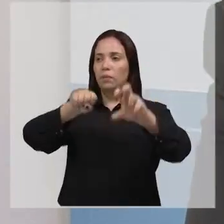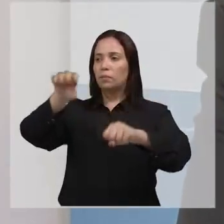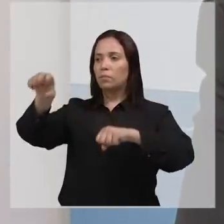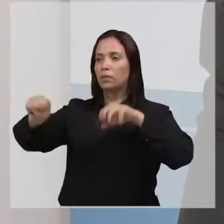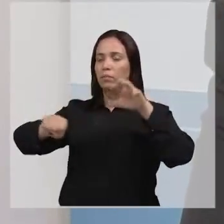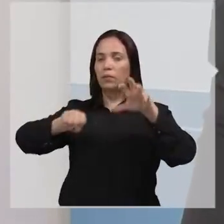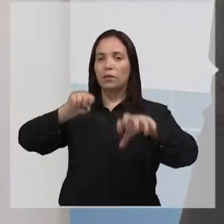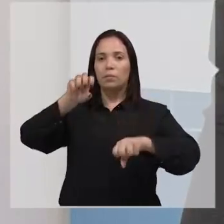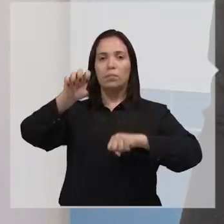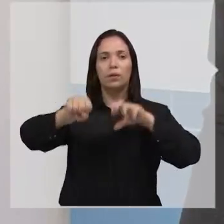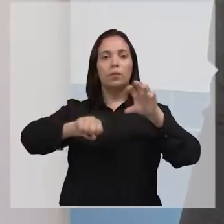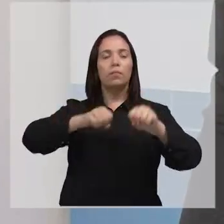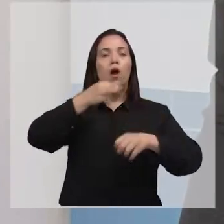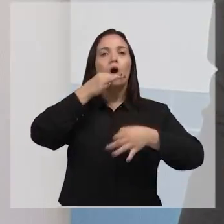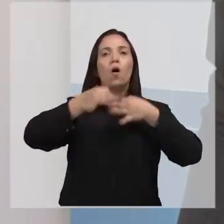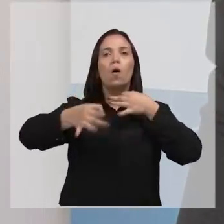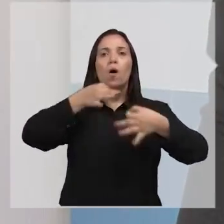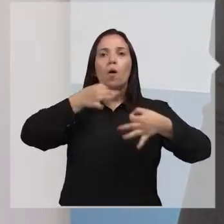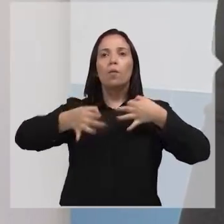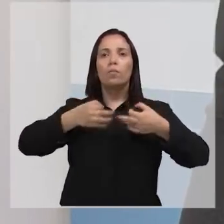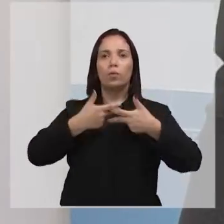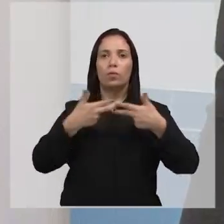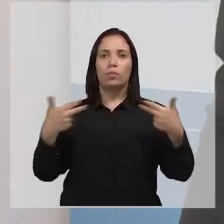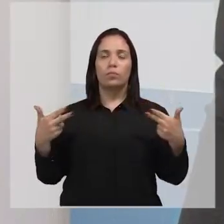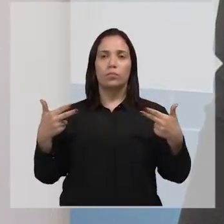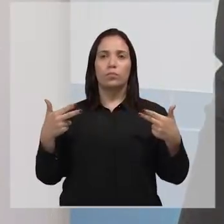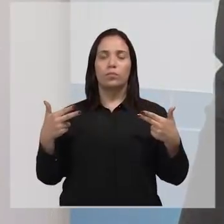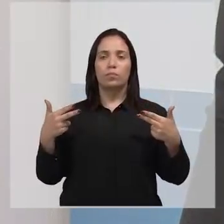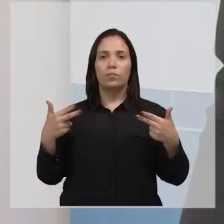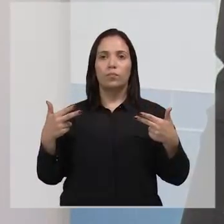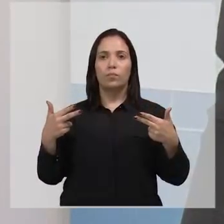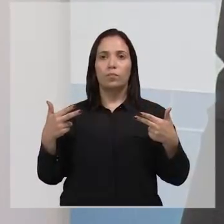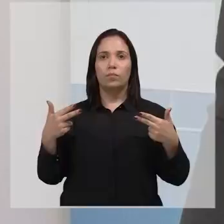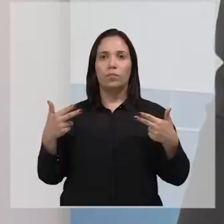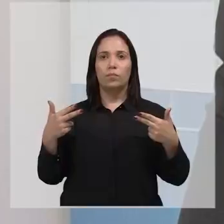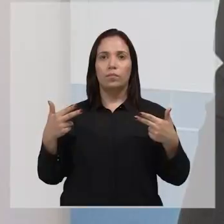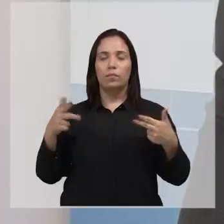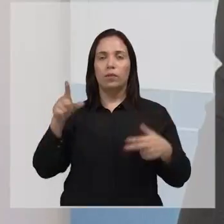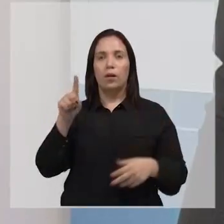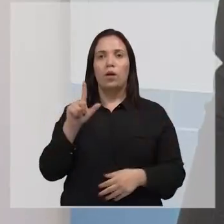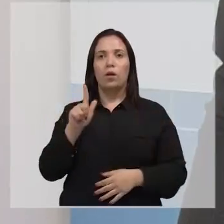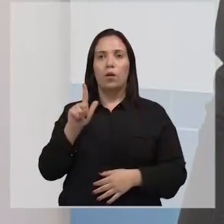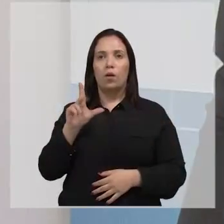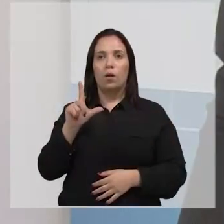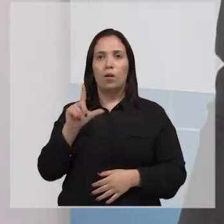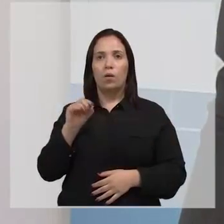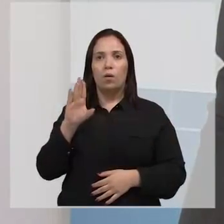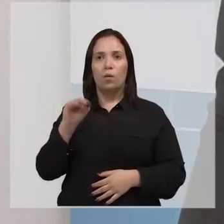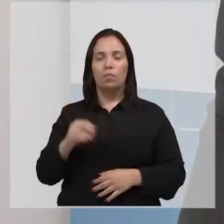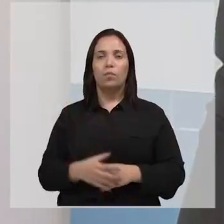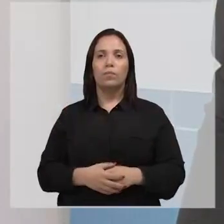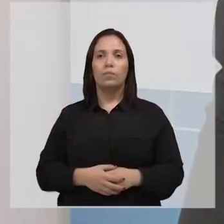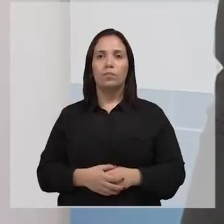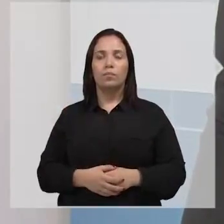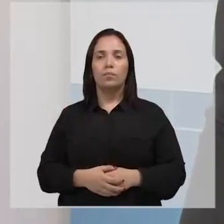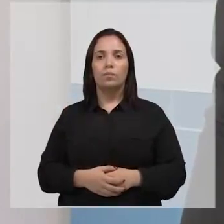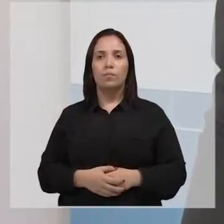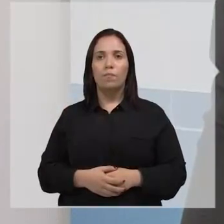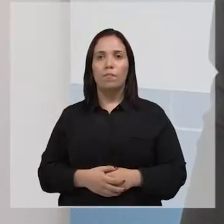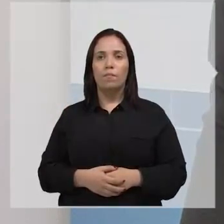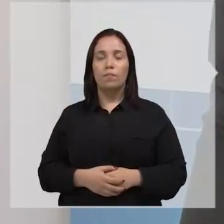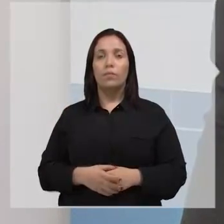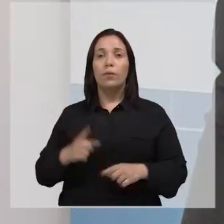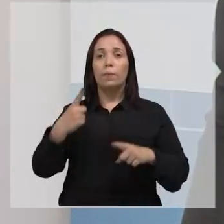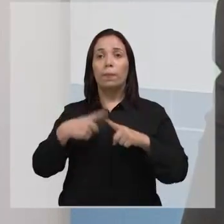transmissão do seu pensamento. A Globo vai ser quase como o Tribunal Superior Eleitoral, porque ela tem o